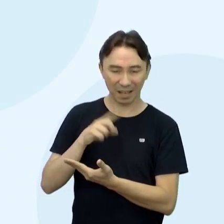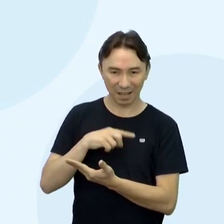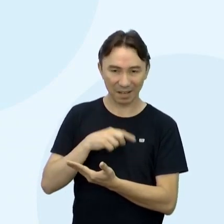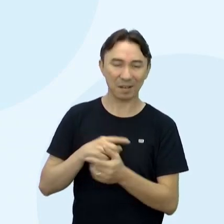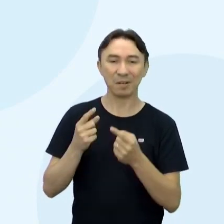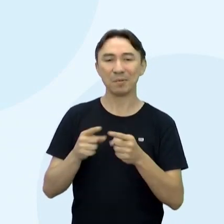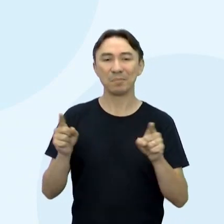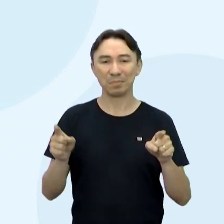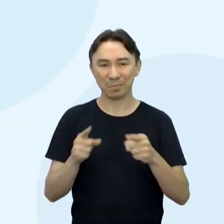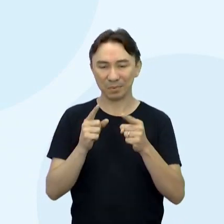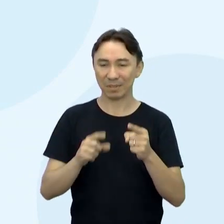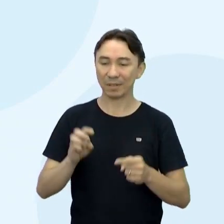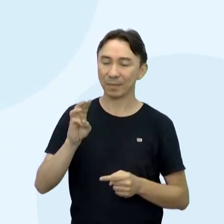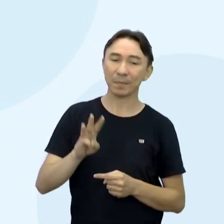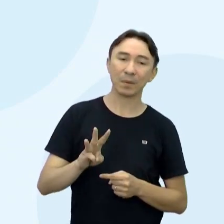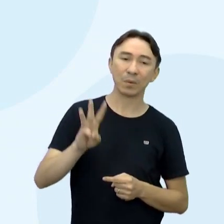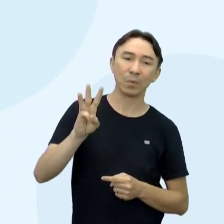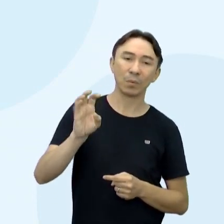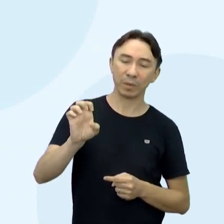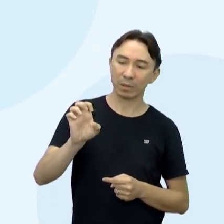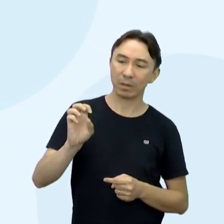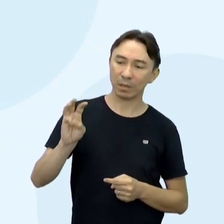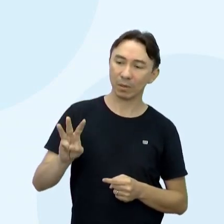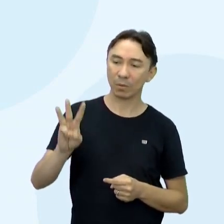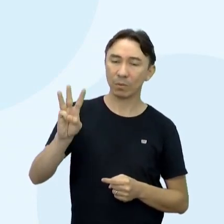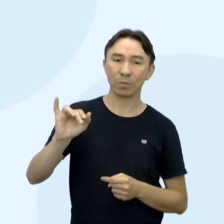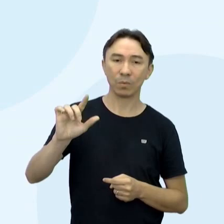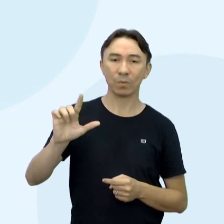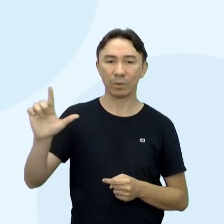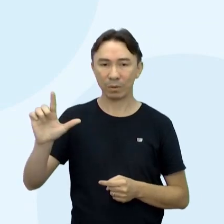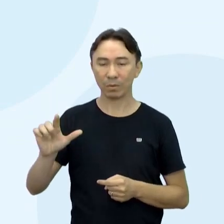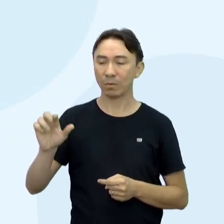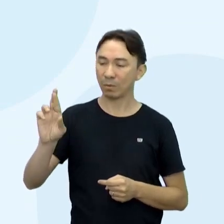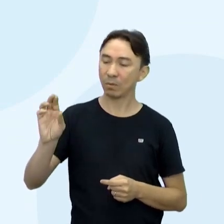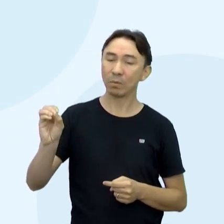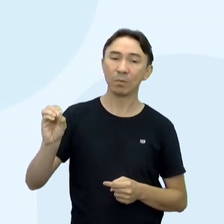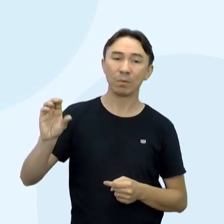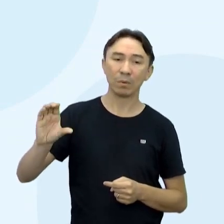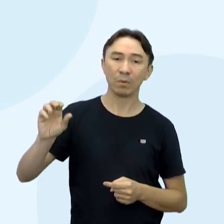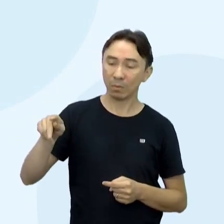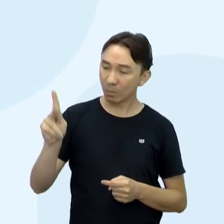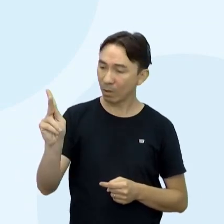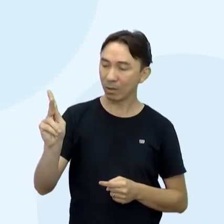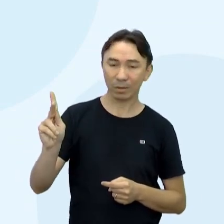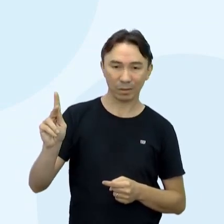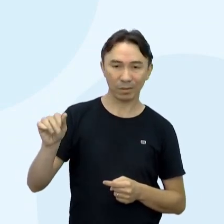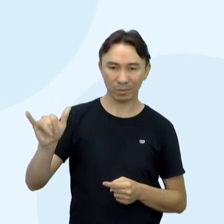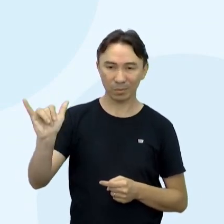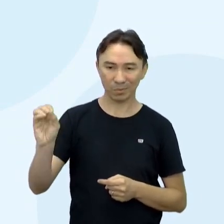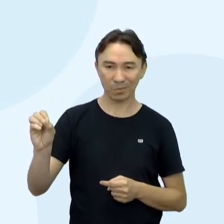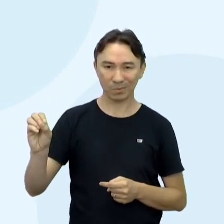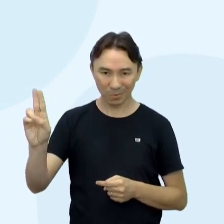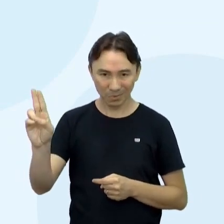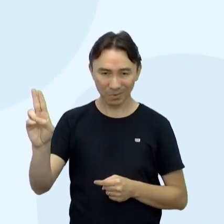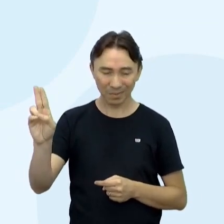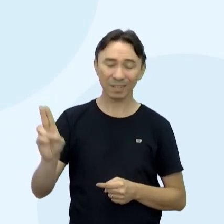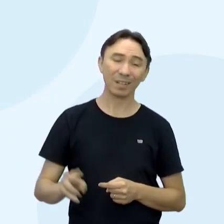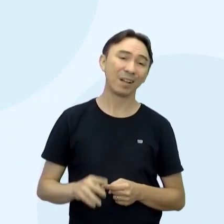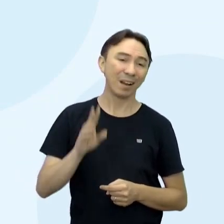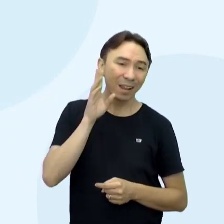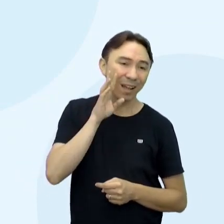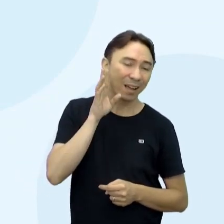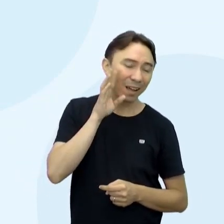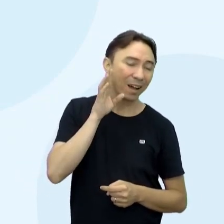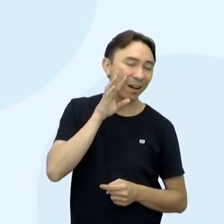Queen. E as pessoas todas cantam e ela tem um ritmo muito legal, né? E é uma música